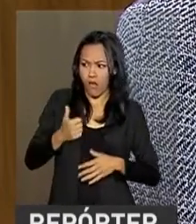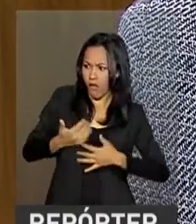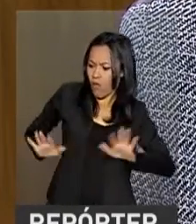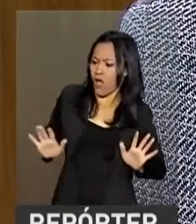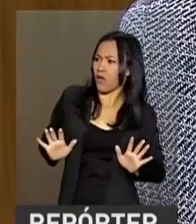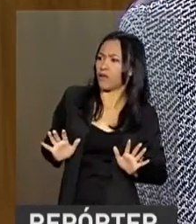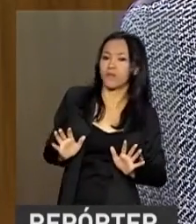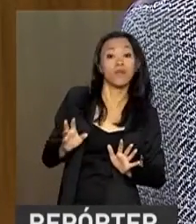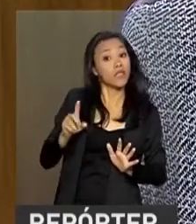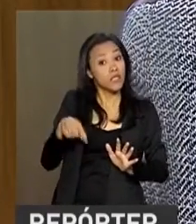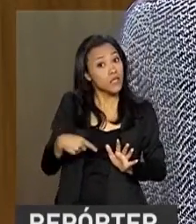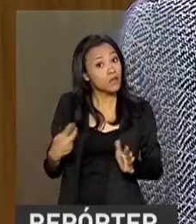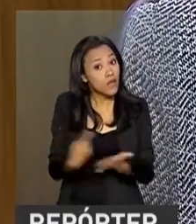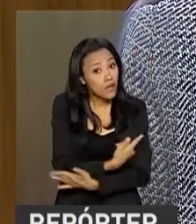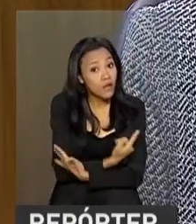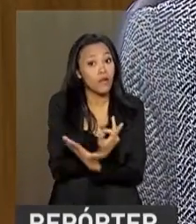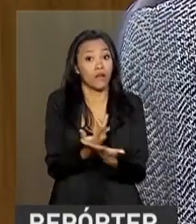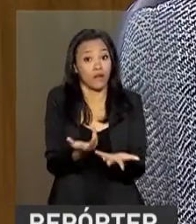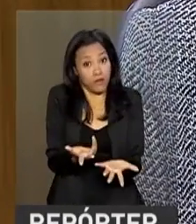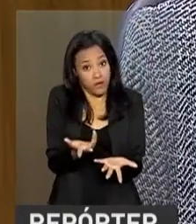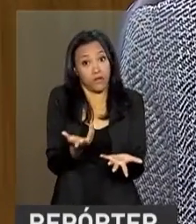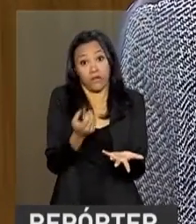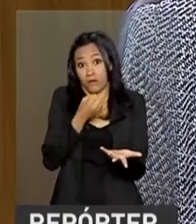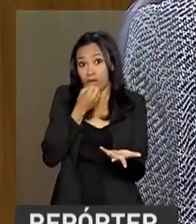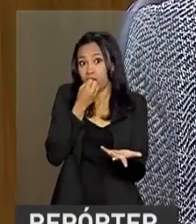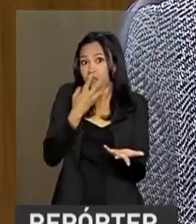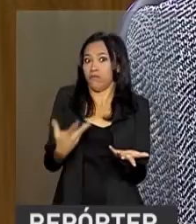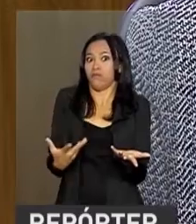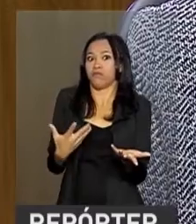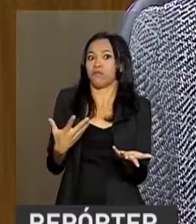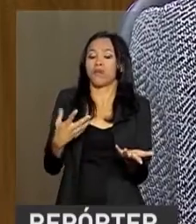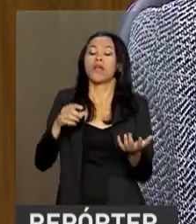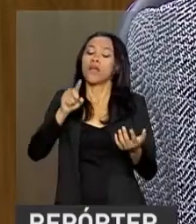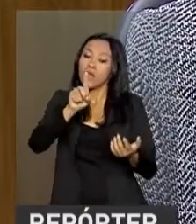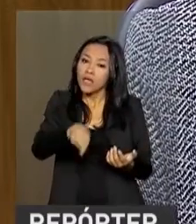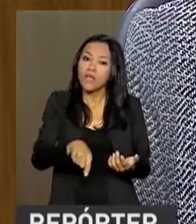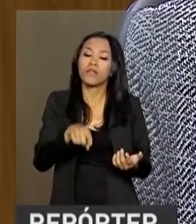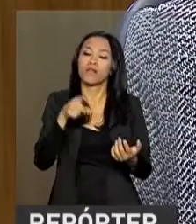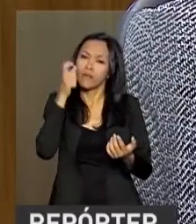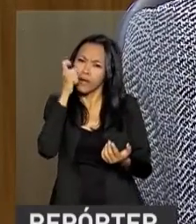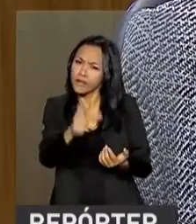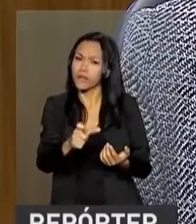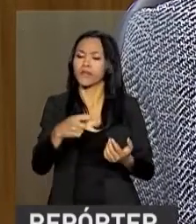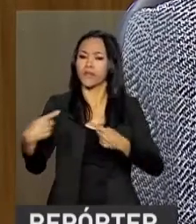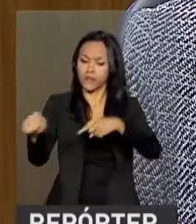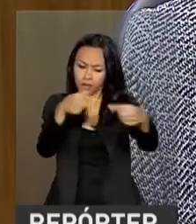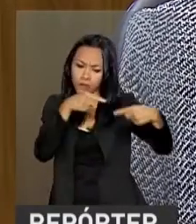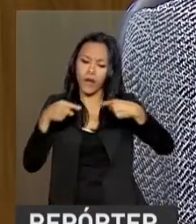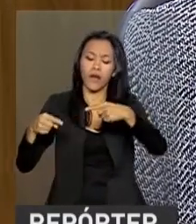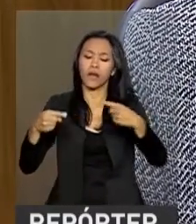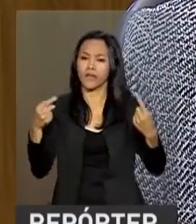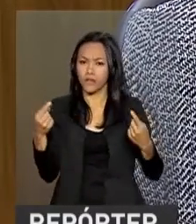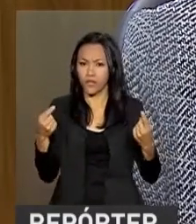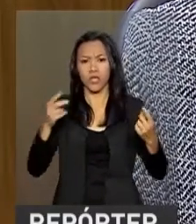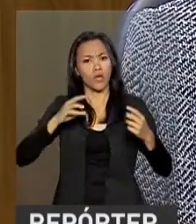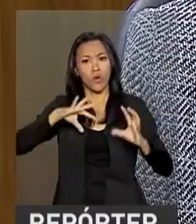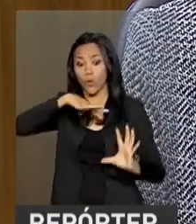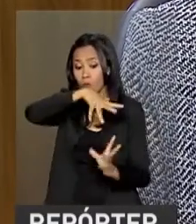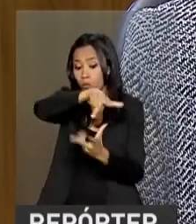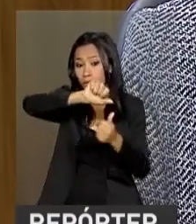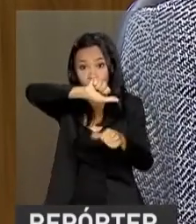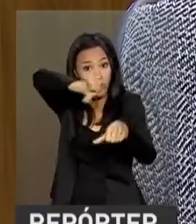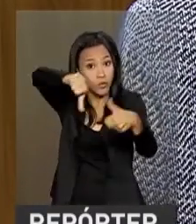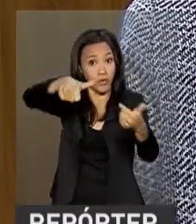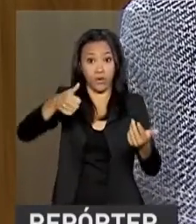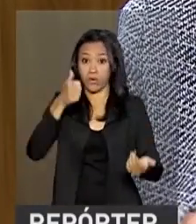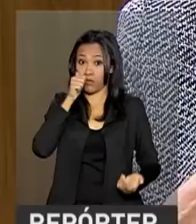não podemos aceitar então acho que esse movimento esse debate está muito interessante é mudou o mundo mudou as mulheres